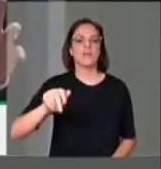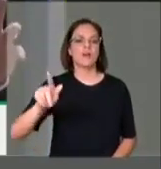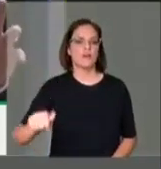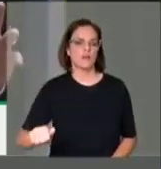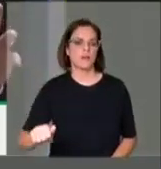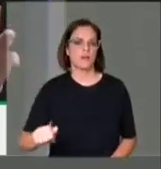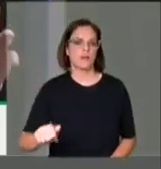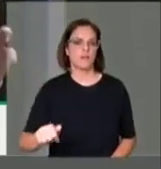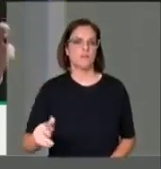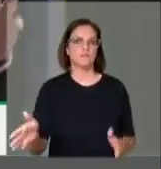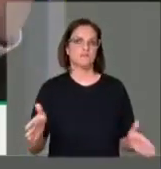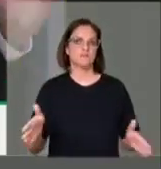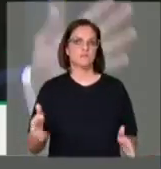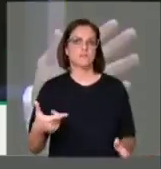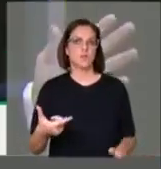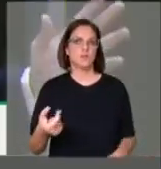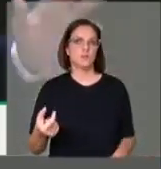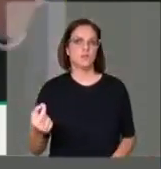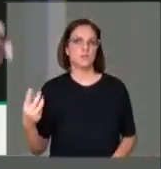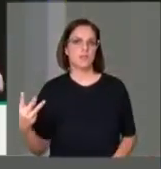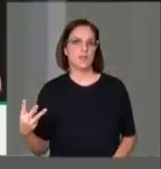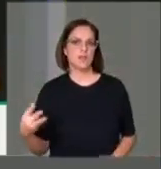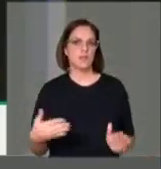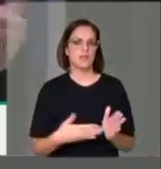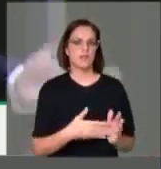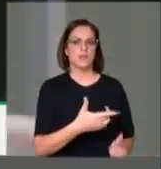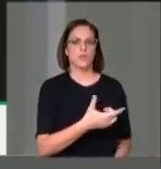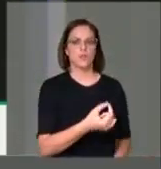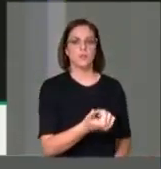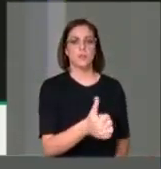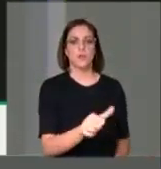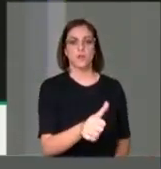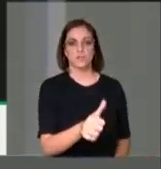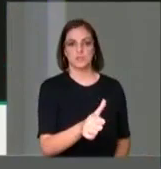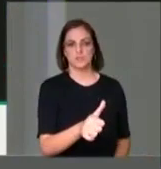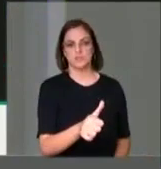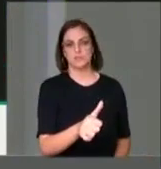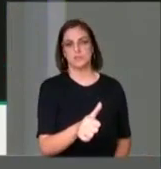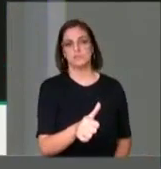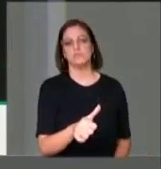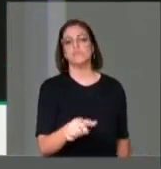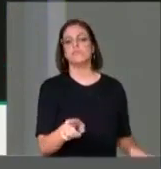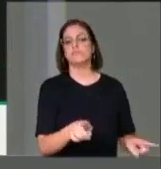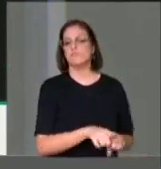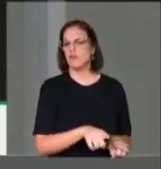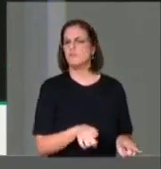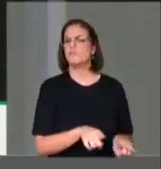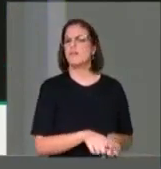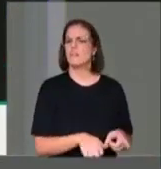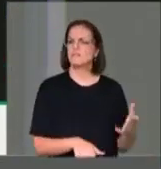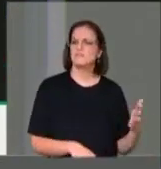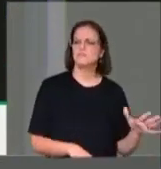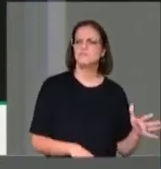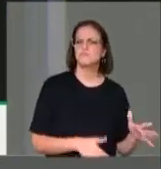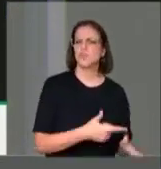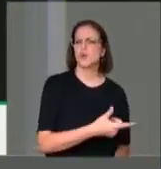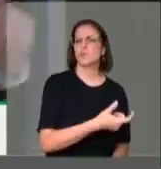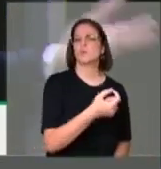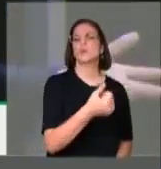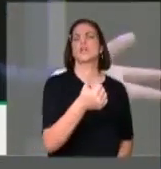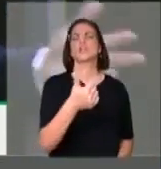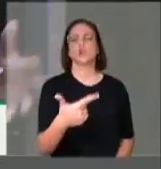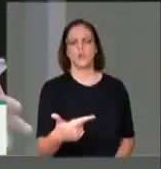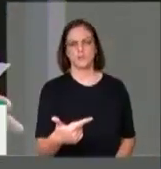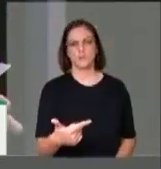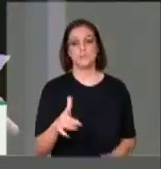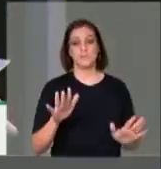tudo entre o ano de 2003 até 2011, chegando também ao ano de 2012.